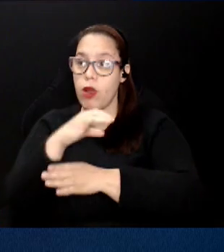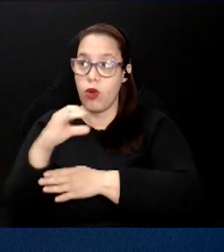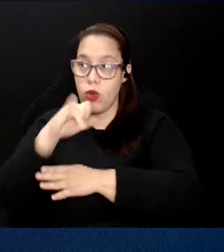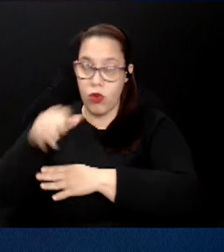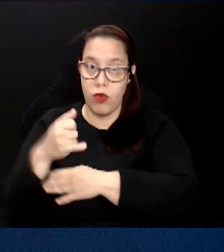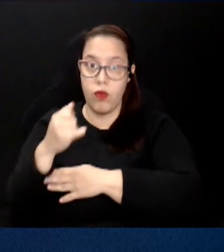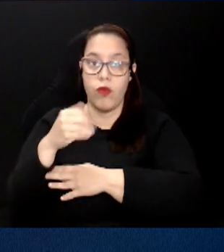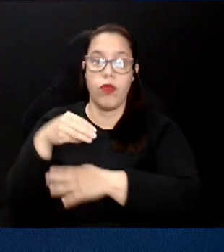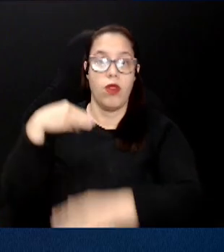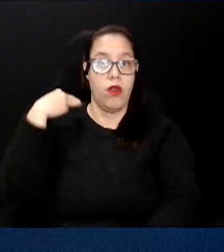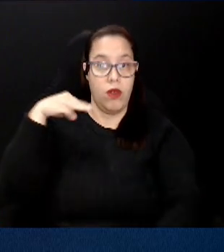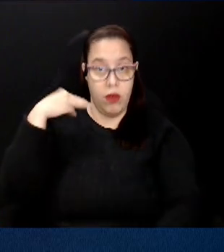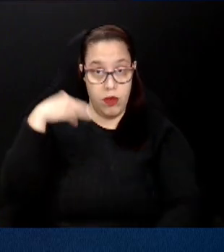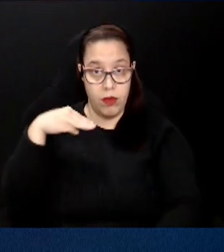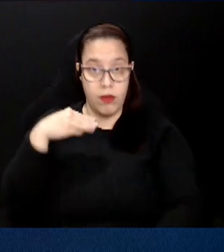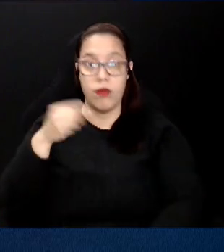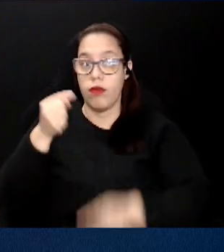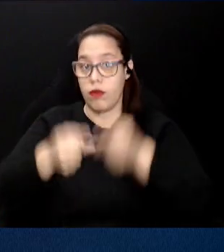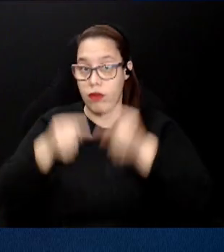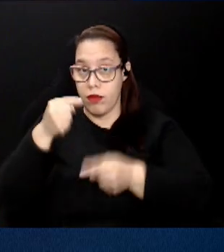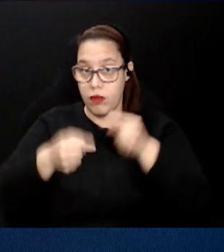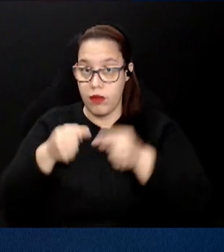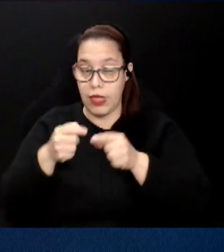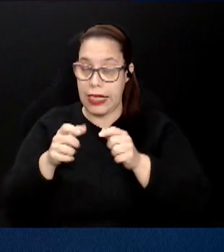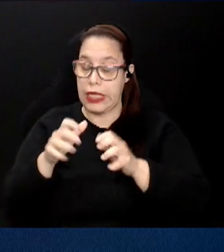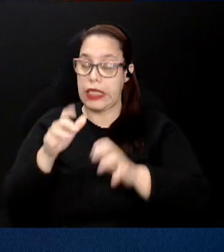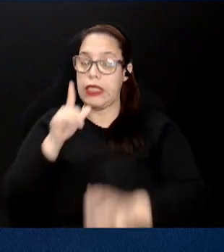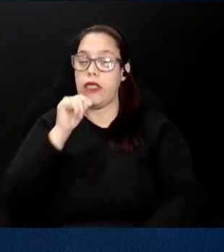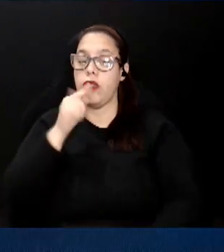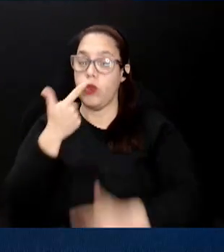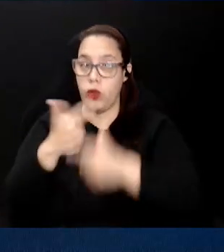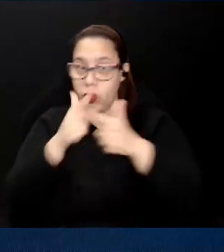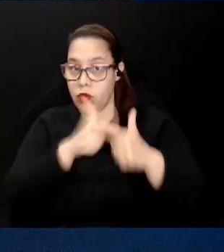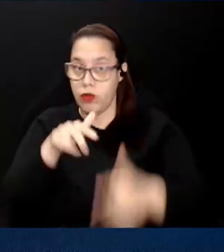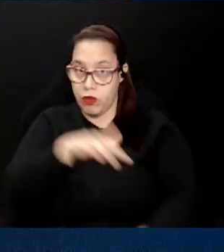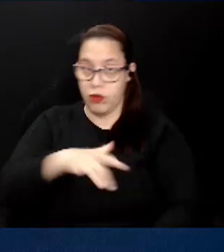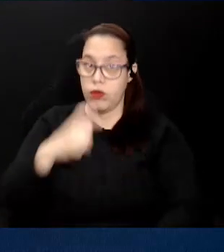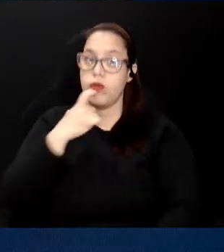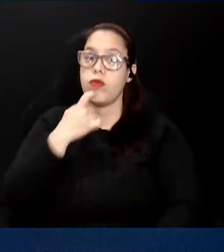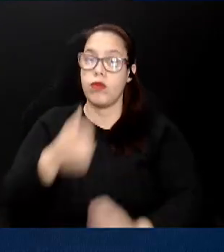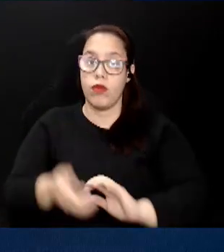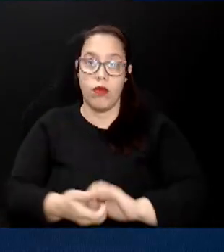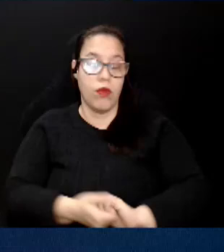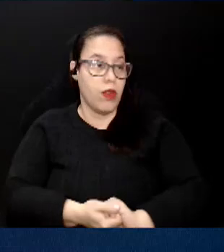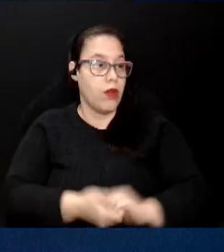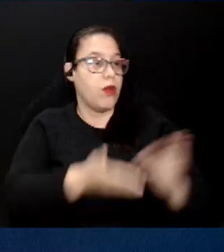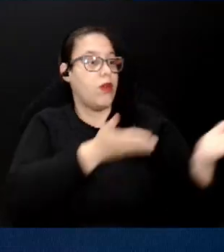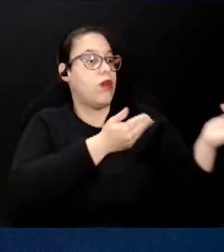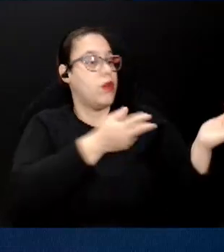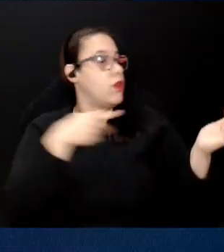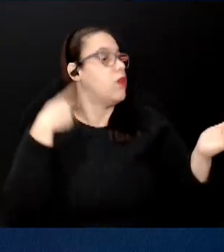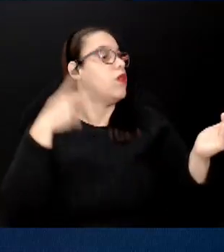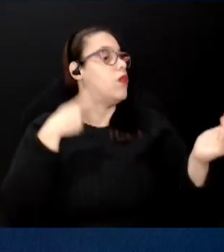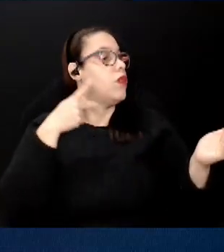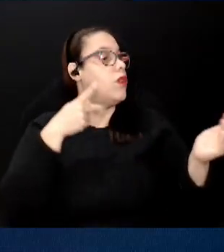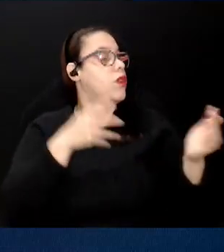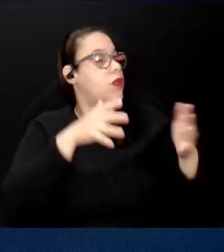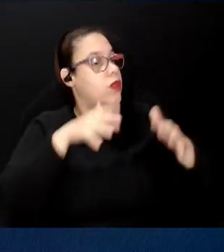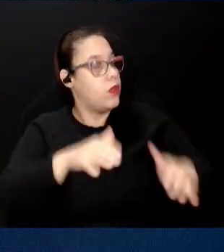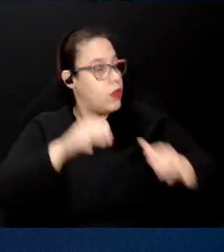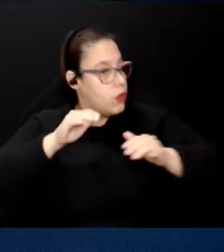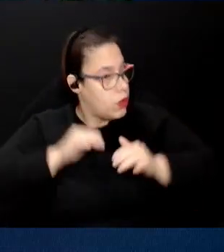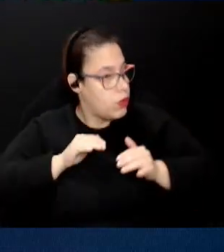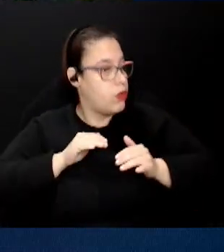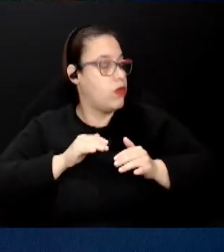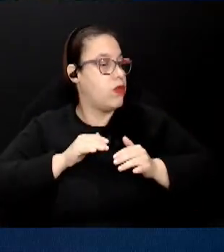Conte, discutiu a crise hídrica na região de Campinas. Jovens parlamentares tomam posse e elegem mesa diretora